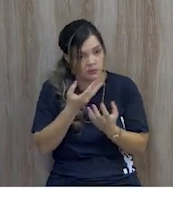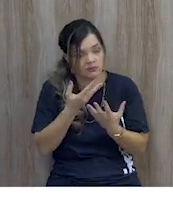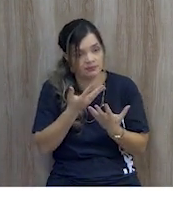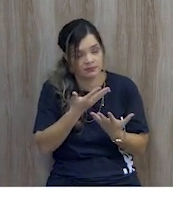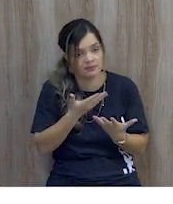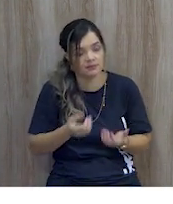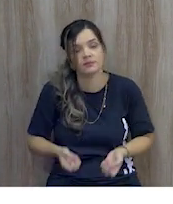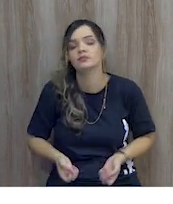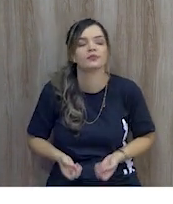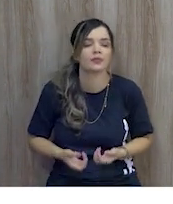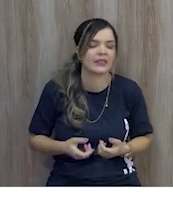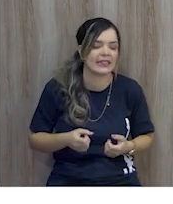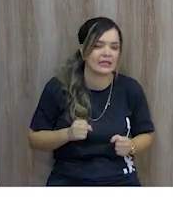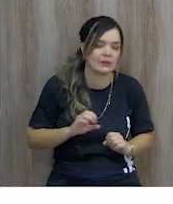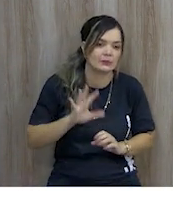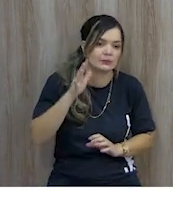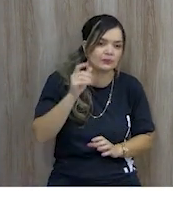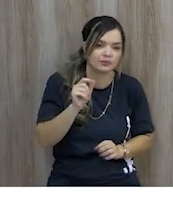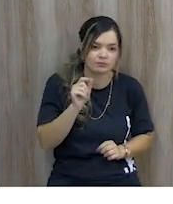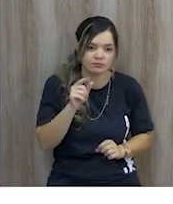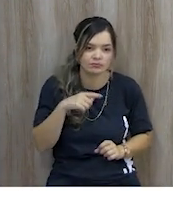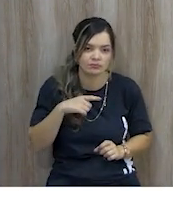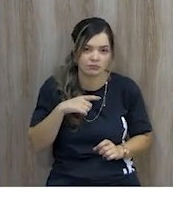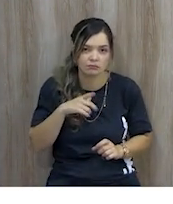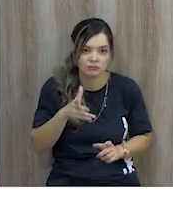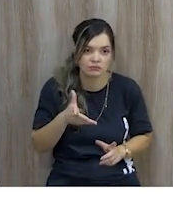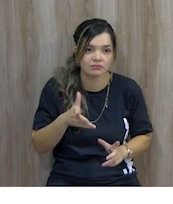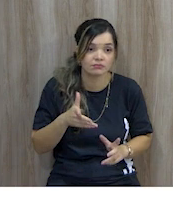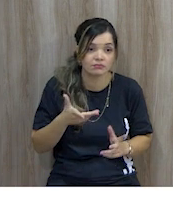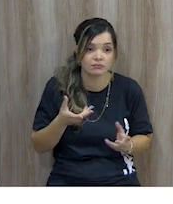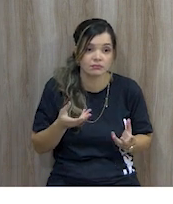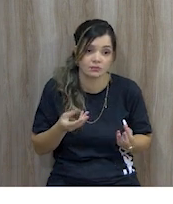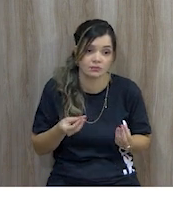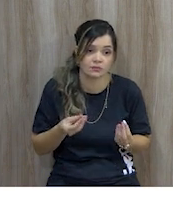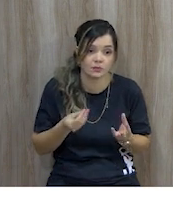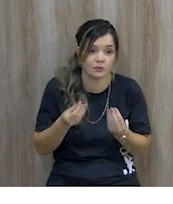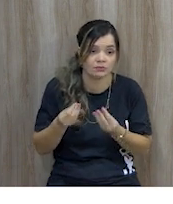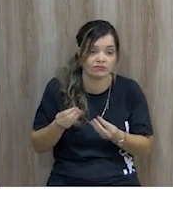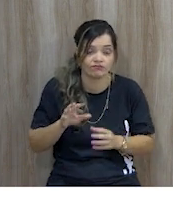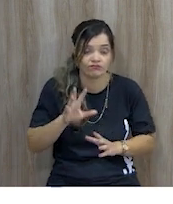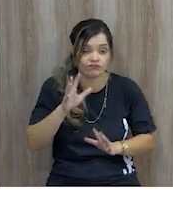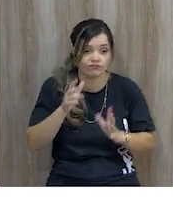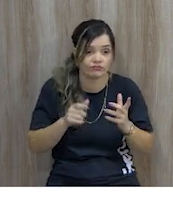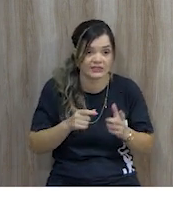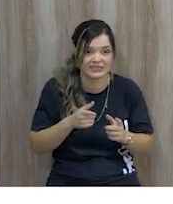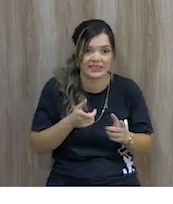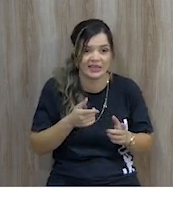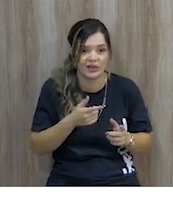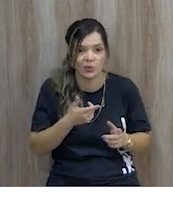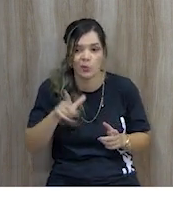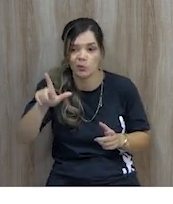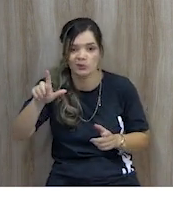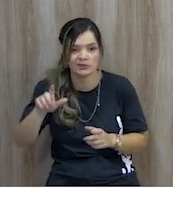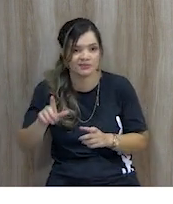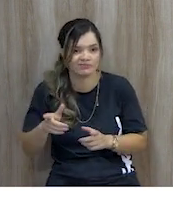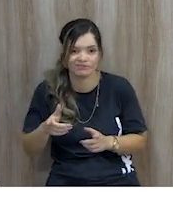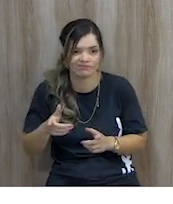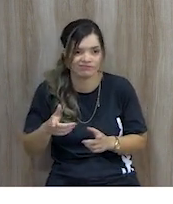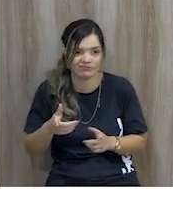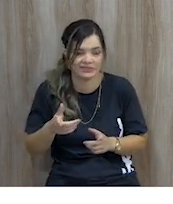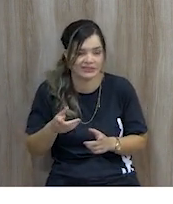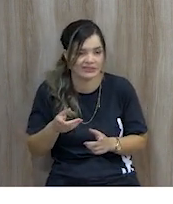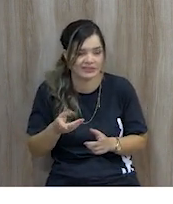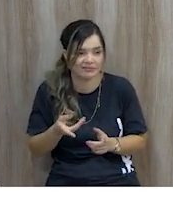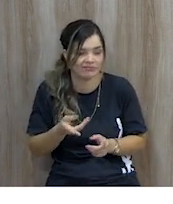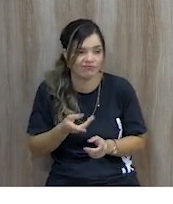Quando eu tenho reseções múltiplas, aquela técnica de relaxante não serve, porque isso vai interferir